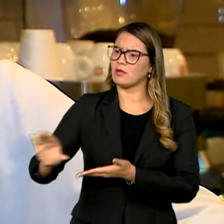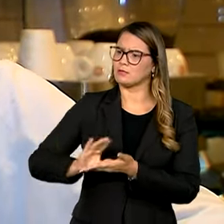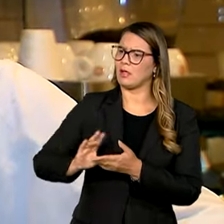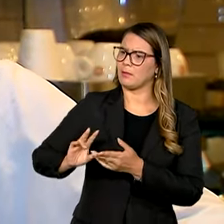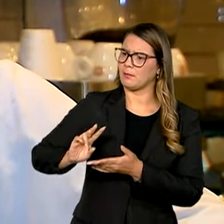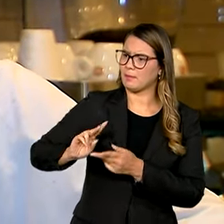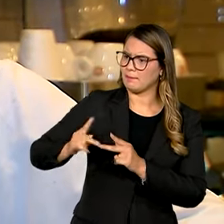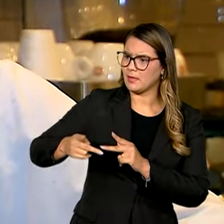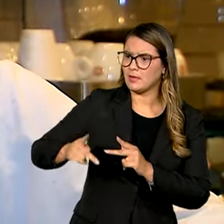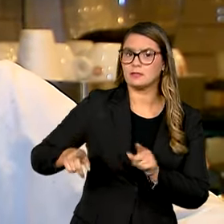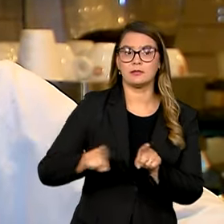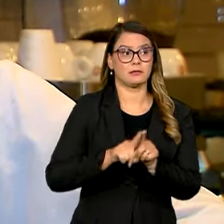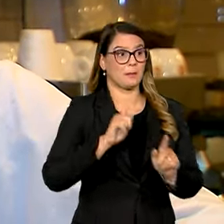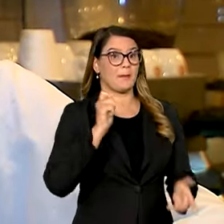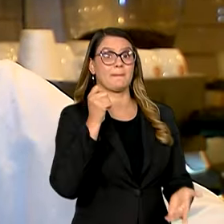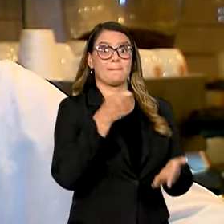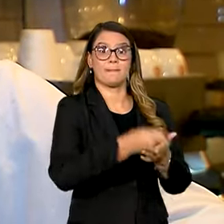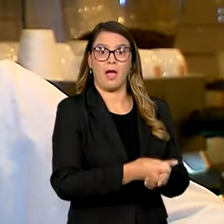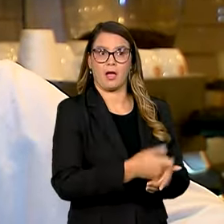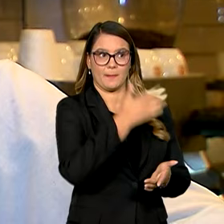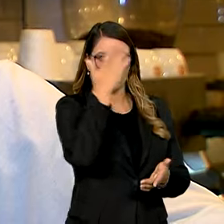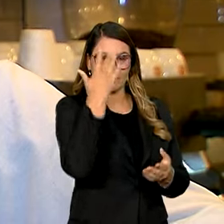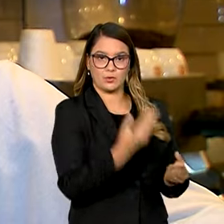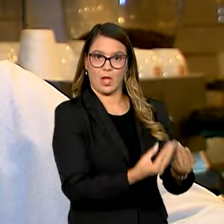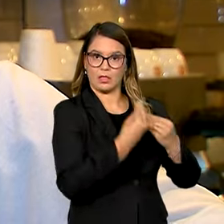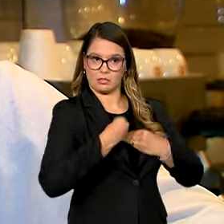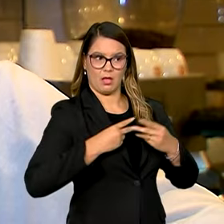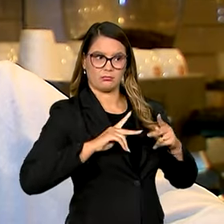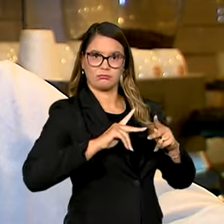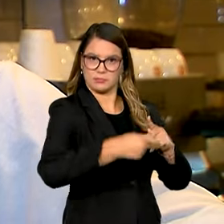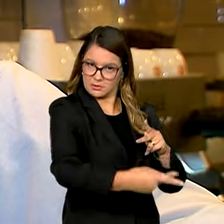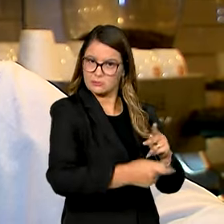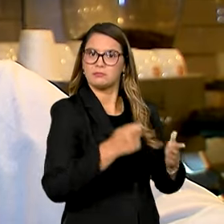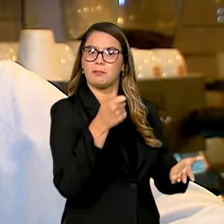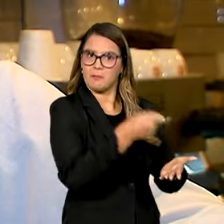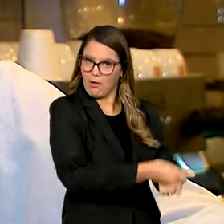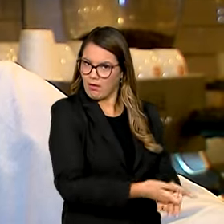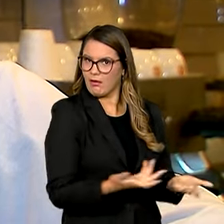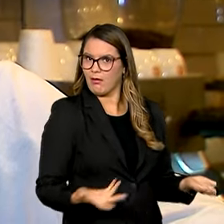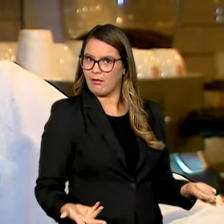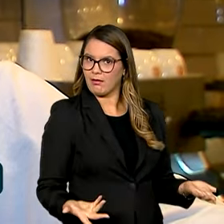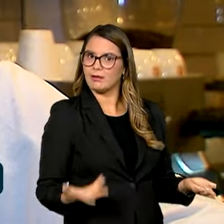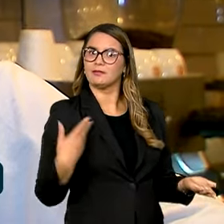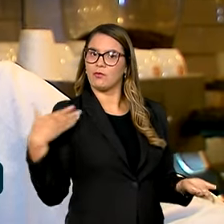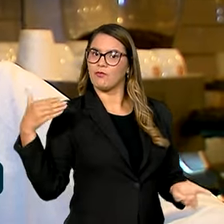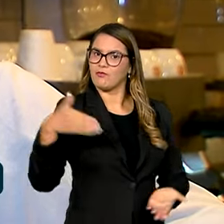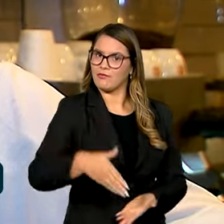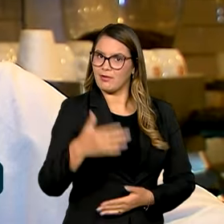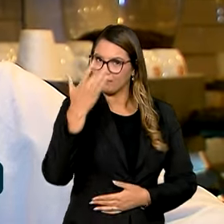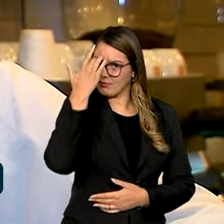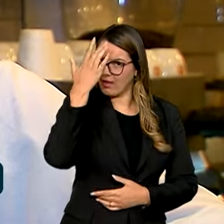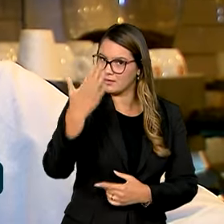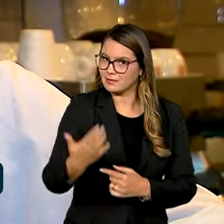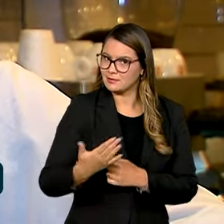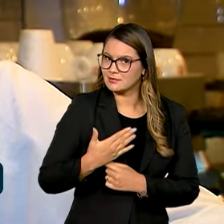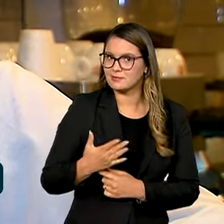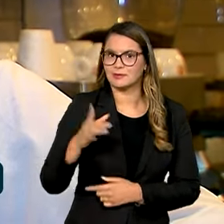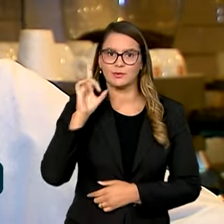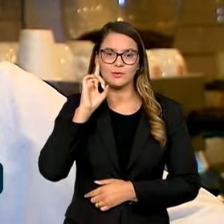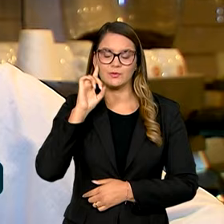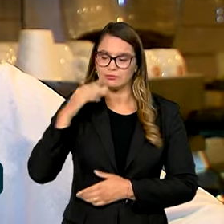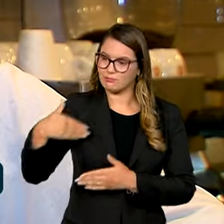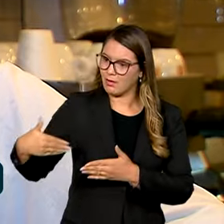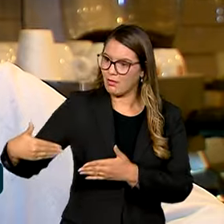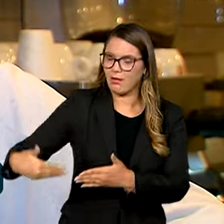gente também paga alguns fornecedores em Pix também. Entendeu? Então é uma ferramenta que veio para facilitar o dia a dia da gente,